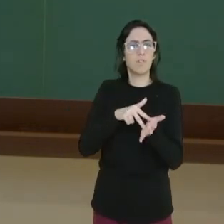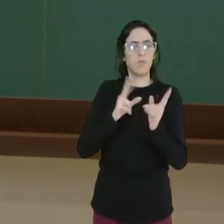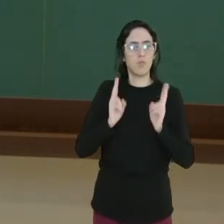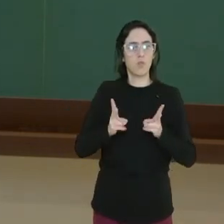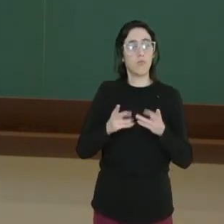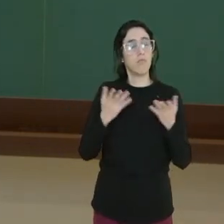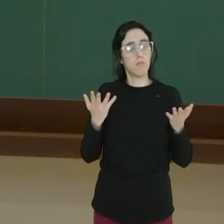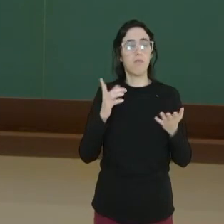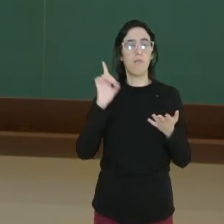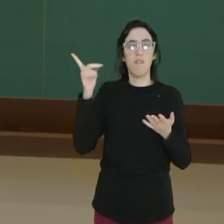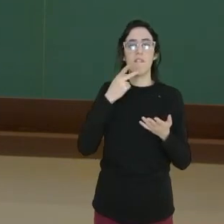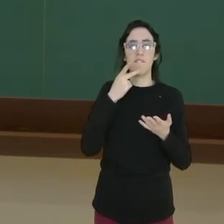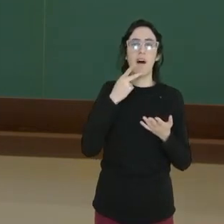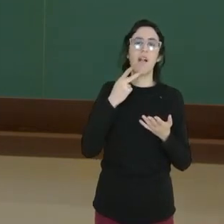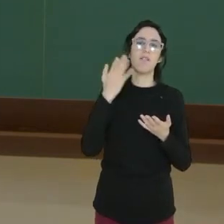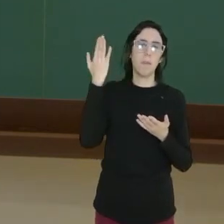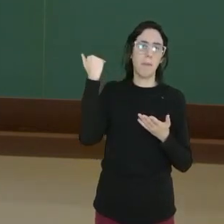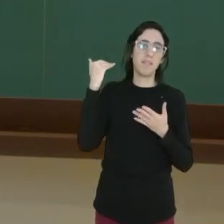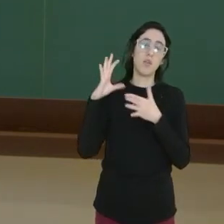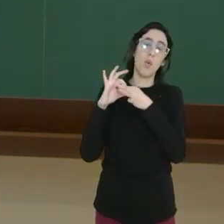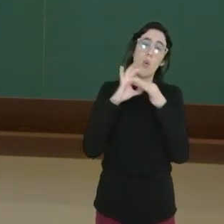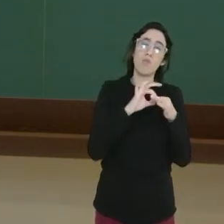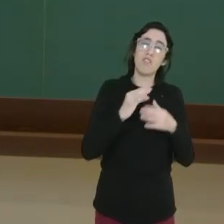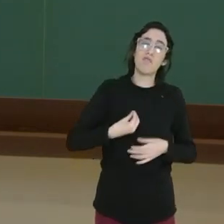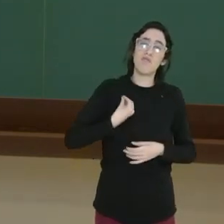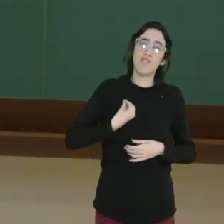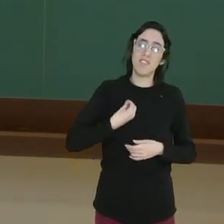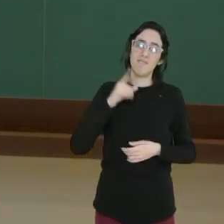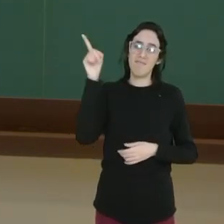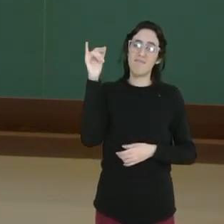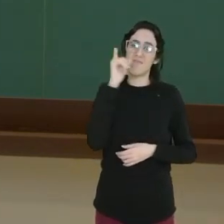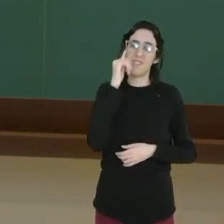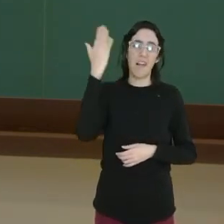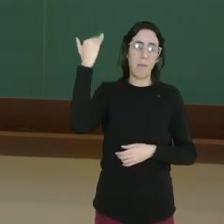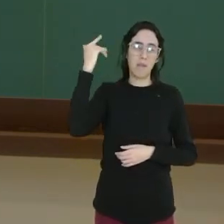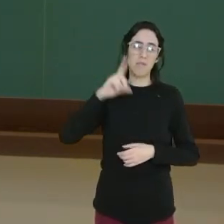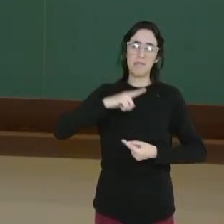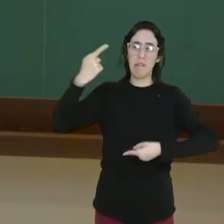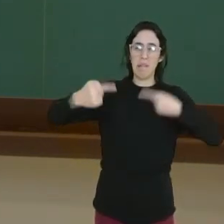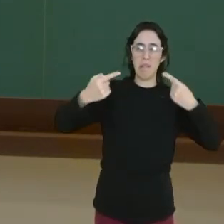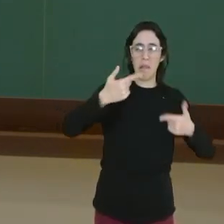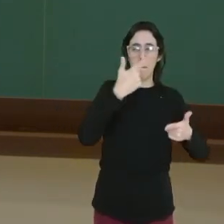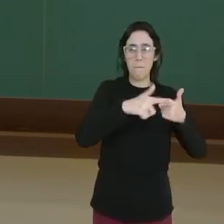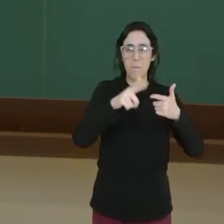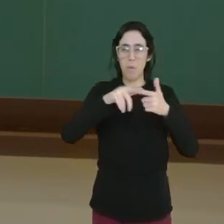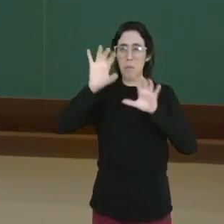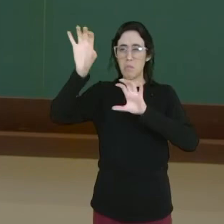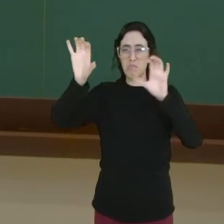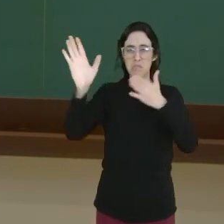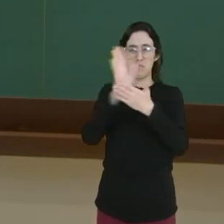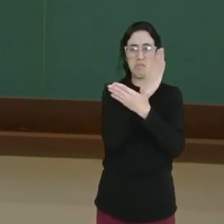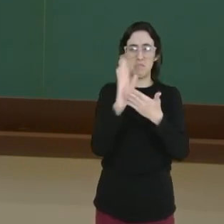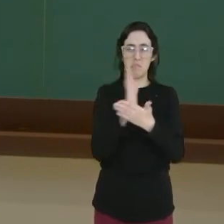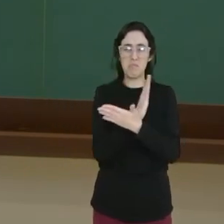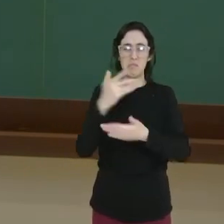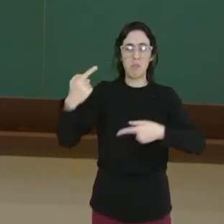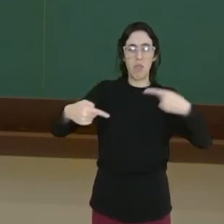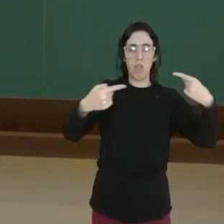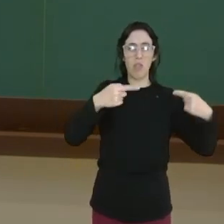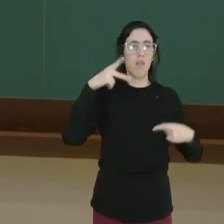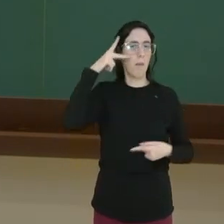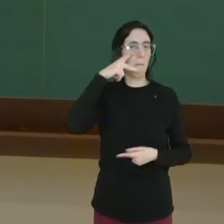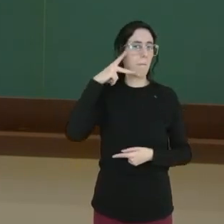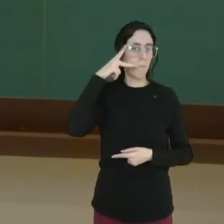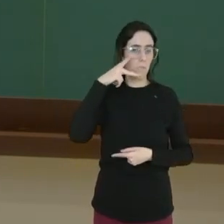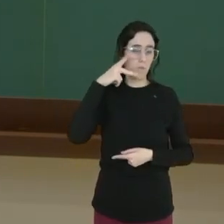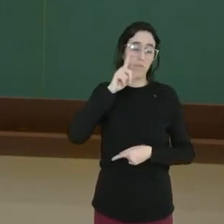Itália fragmentada e de crescentes disputas por território, disputas políticas, maior fragmentação.